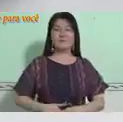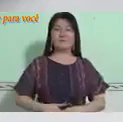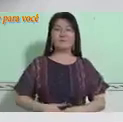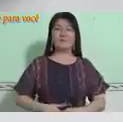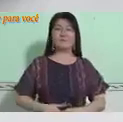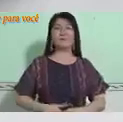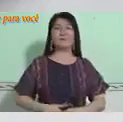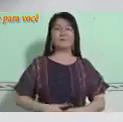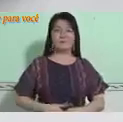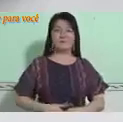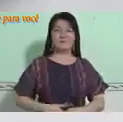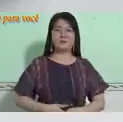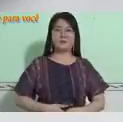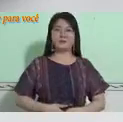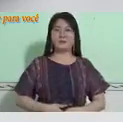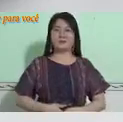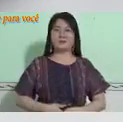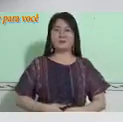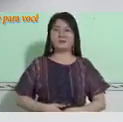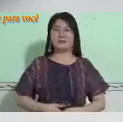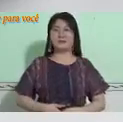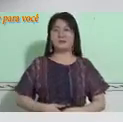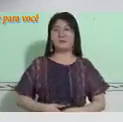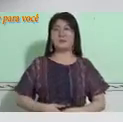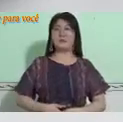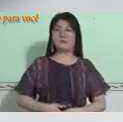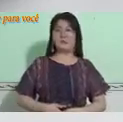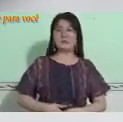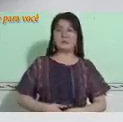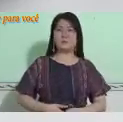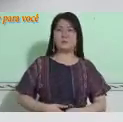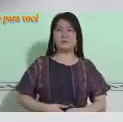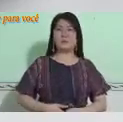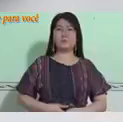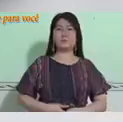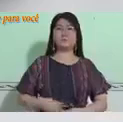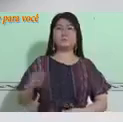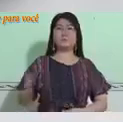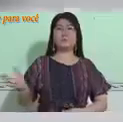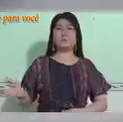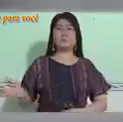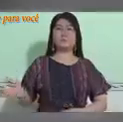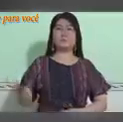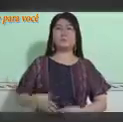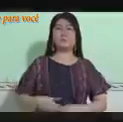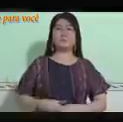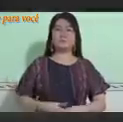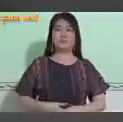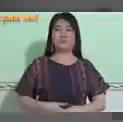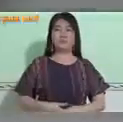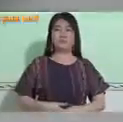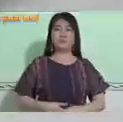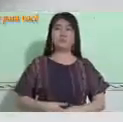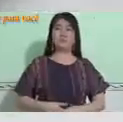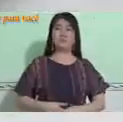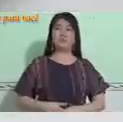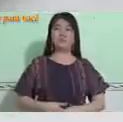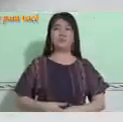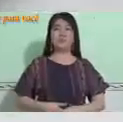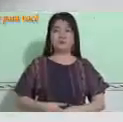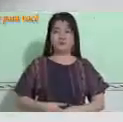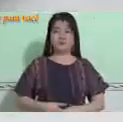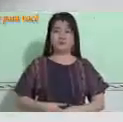Os tratamentos caseiros apresentam melhores resultados para as olheiras que surgem de vez em quando, porque se dormiu